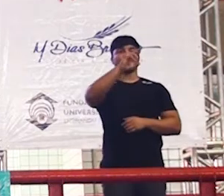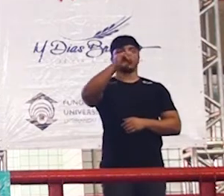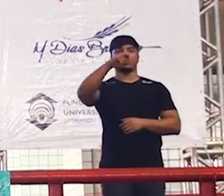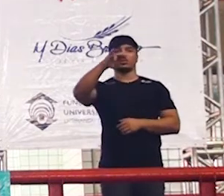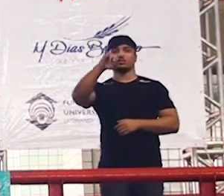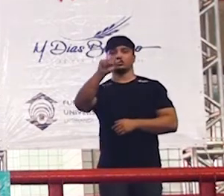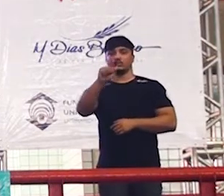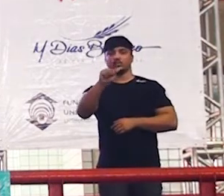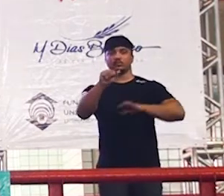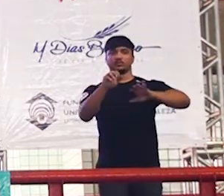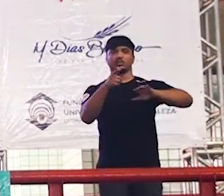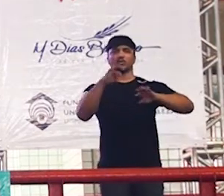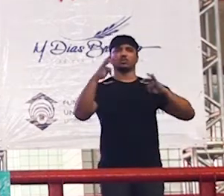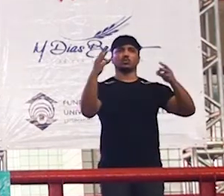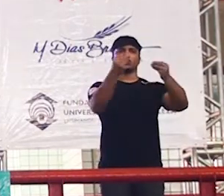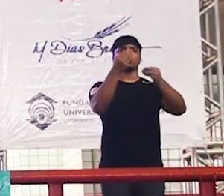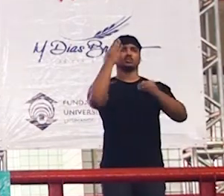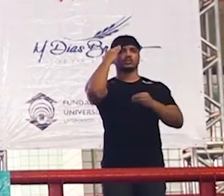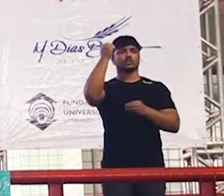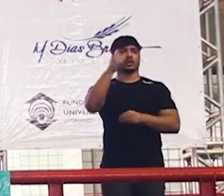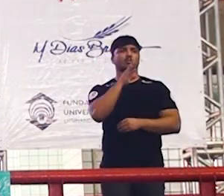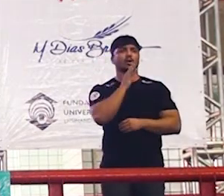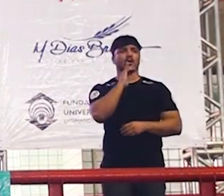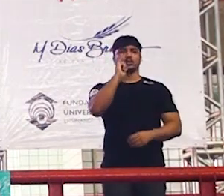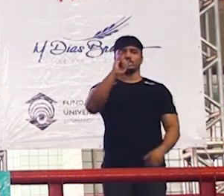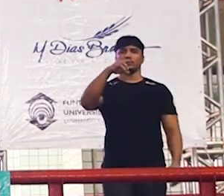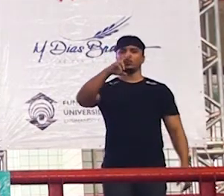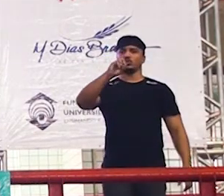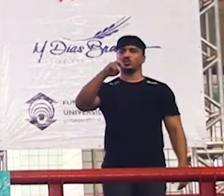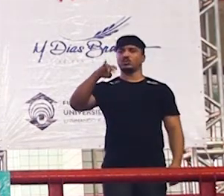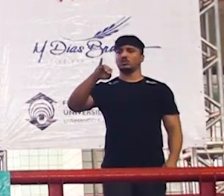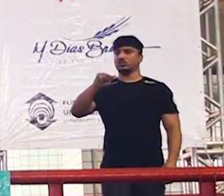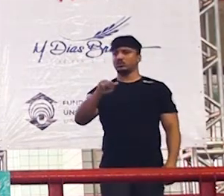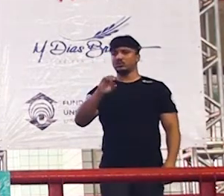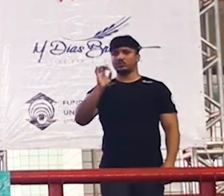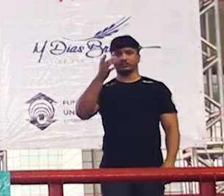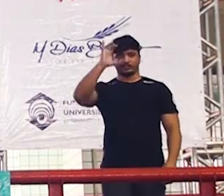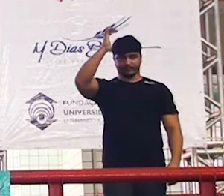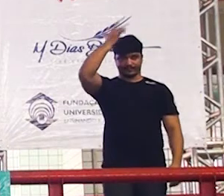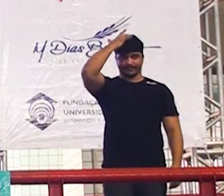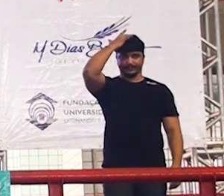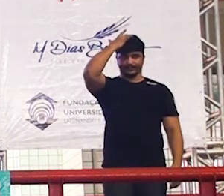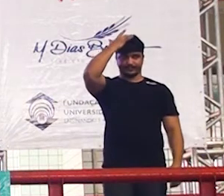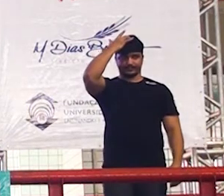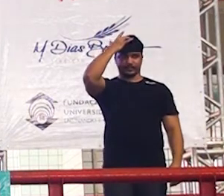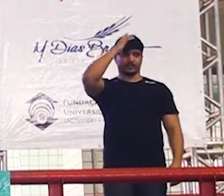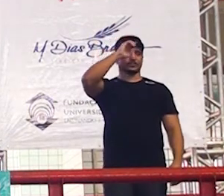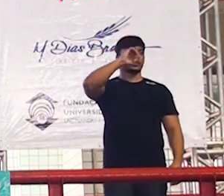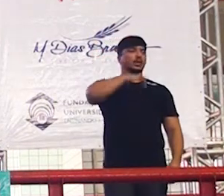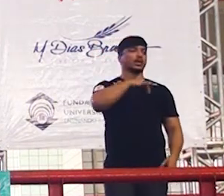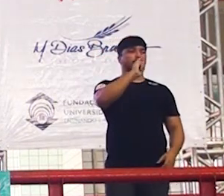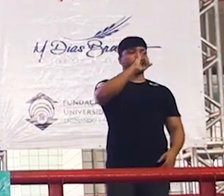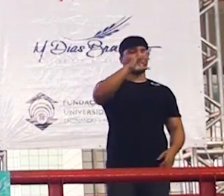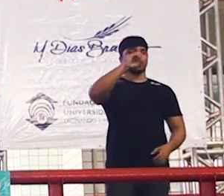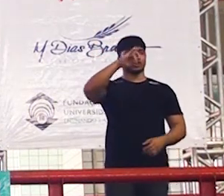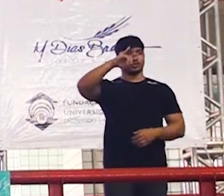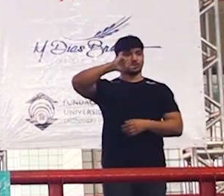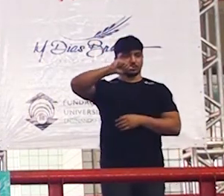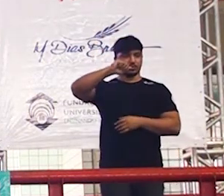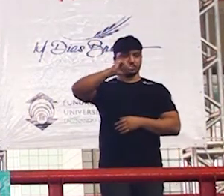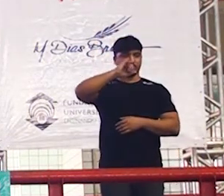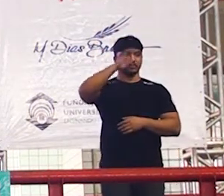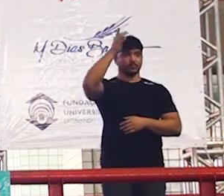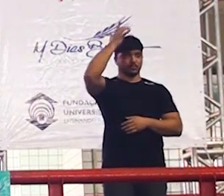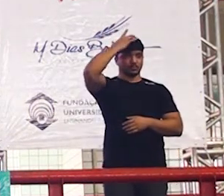Todo mundo aqui sabe muito bem o que é a ironia. Ou por ser uma pessoa irônica, ou por conviver com uma